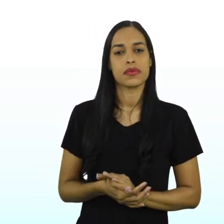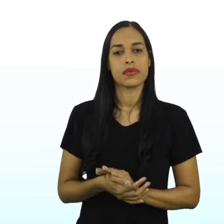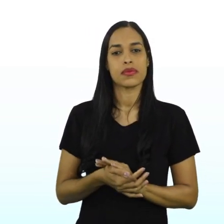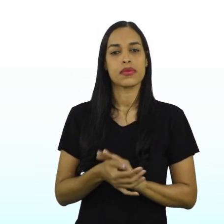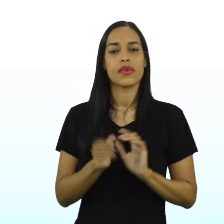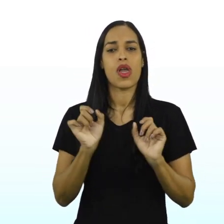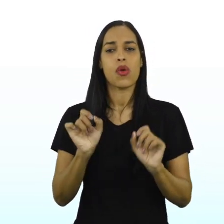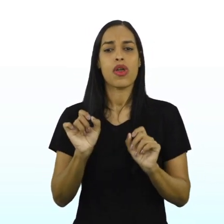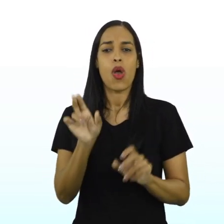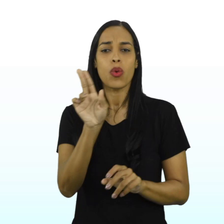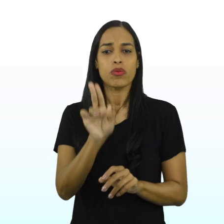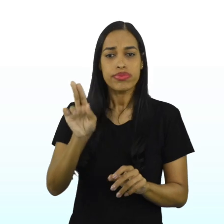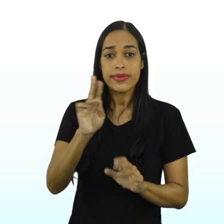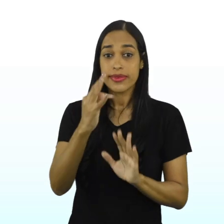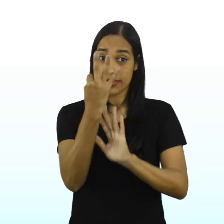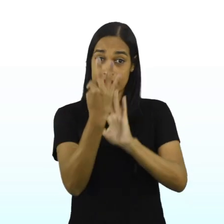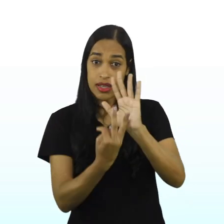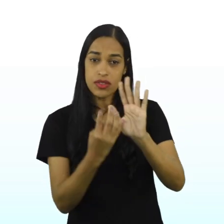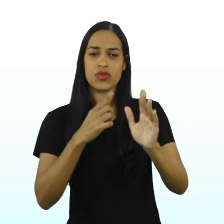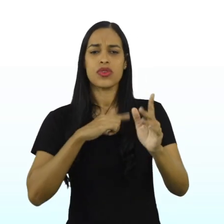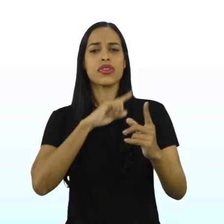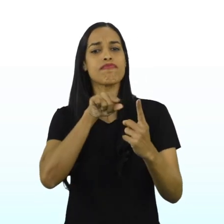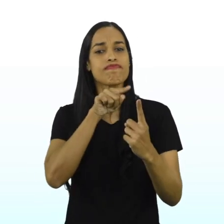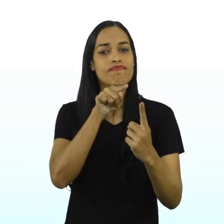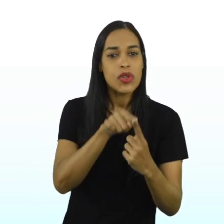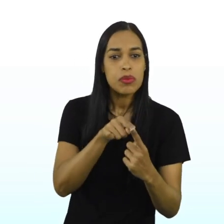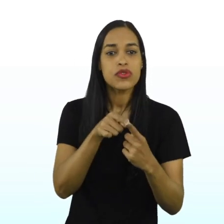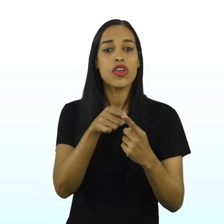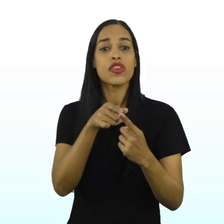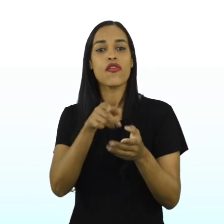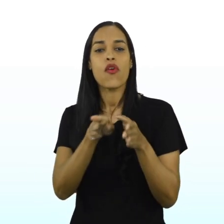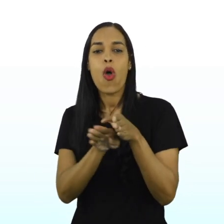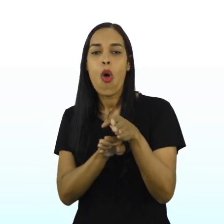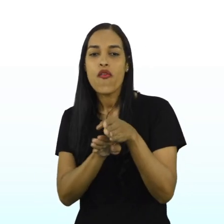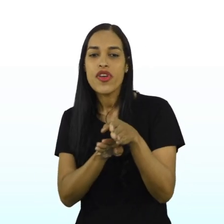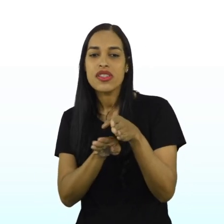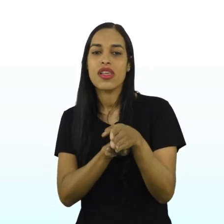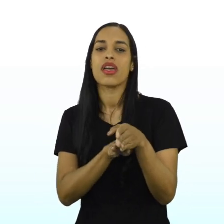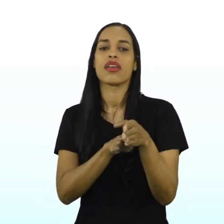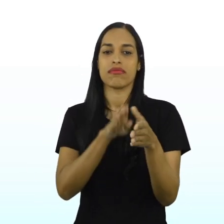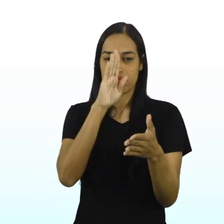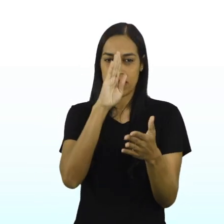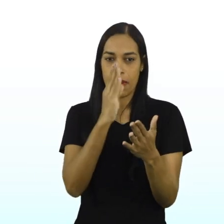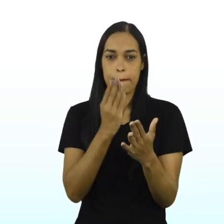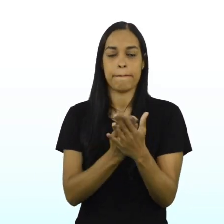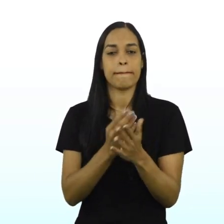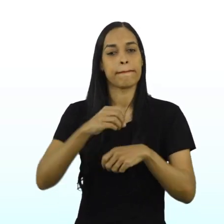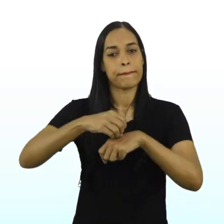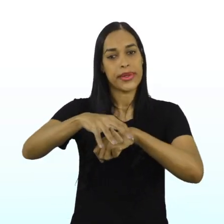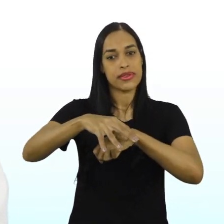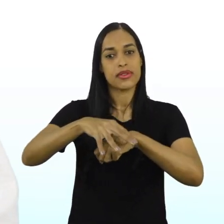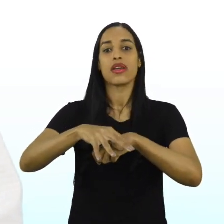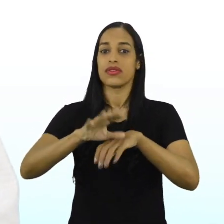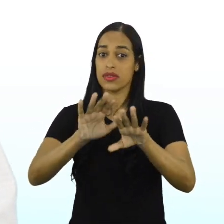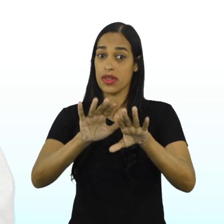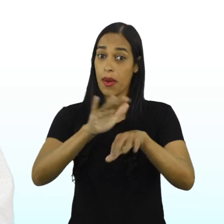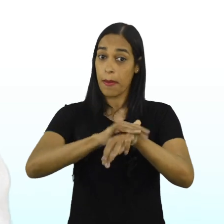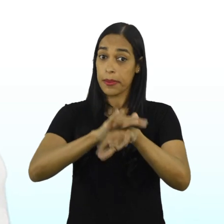amplamente utilizado em textos que tem como intenção convencer o destinatário da mensagem. Vem comigo. Preste